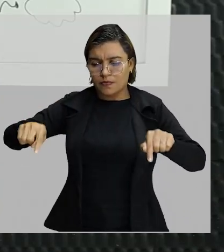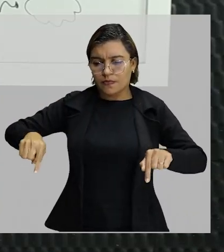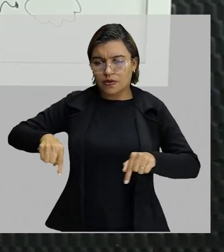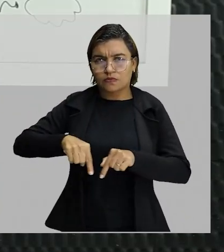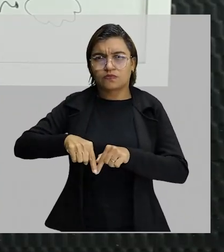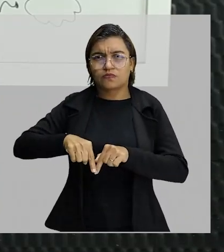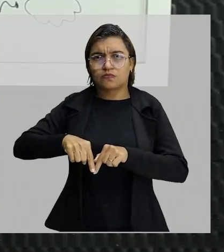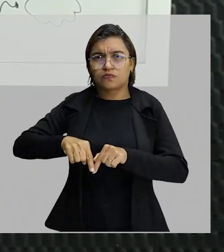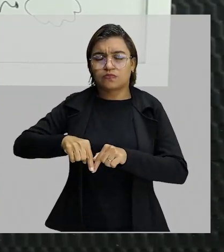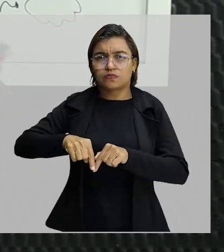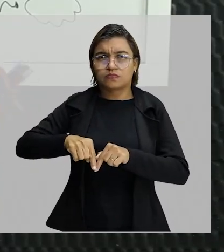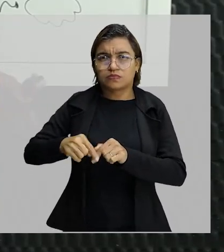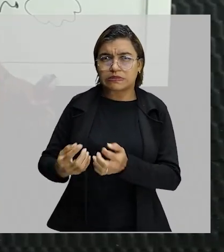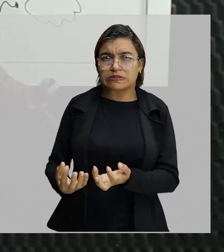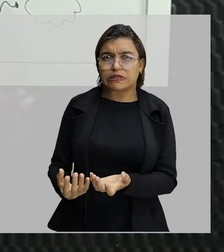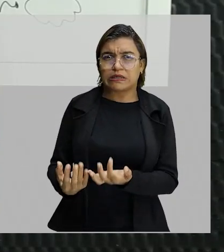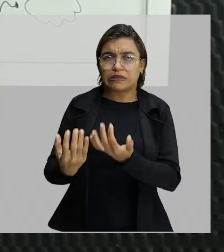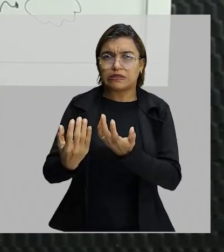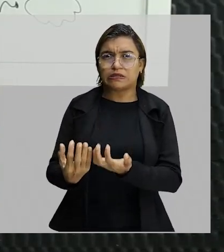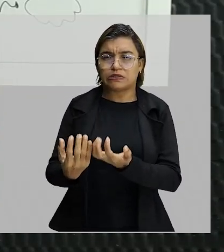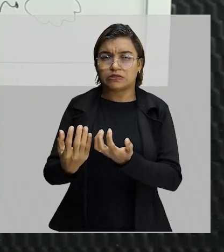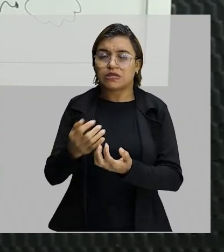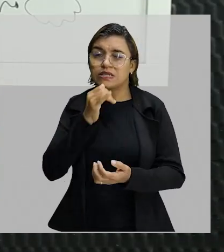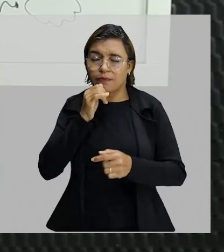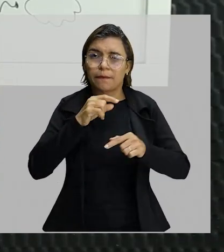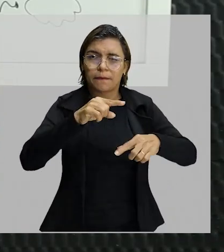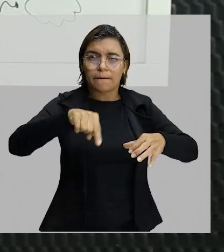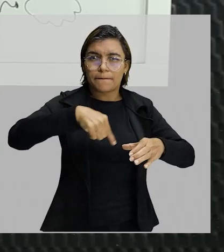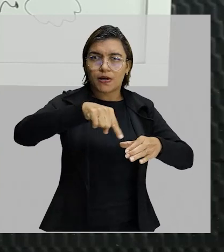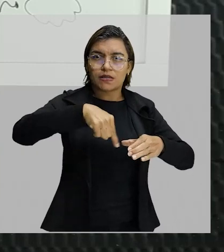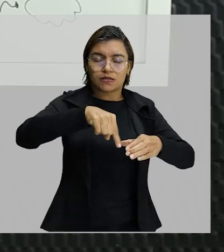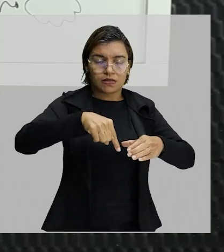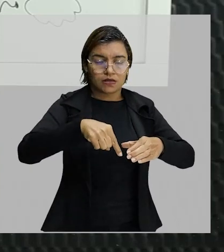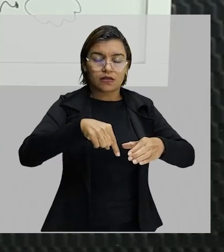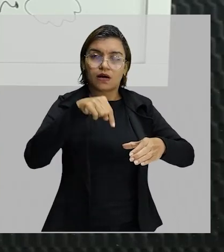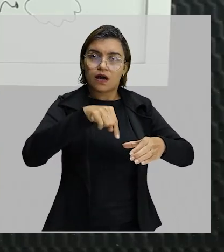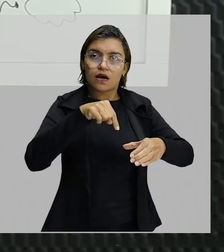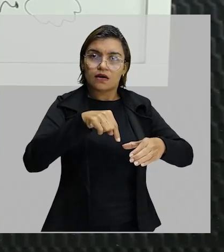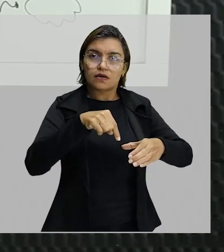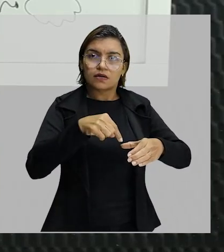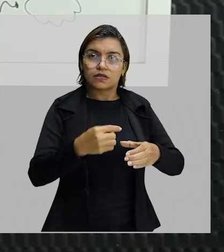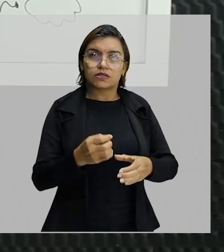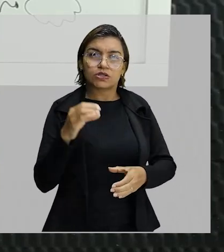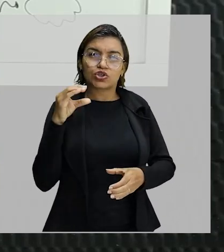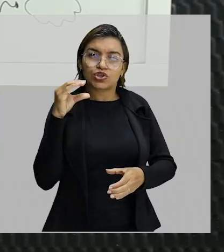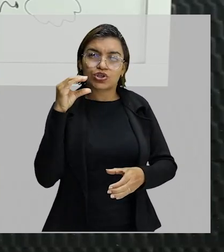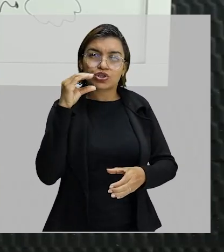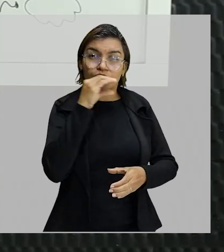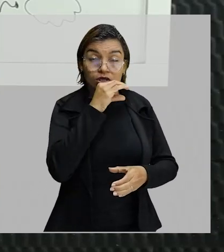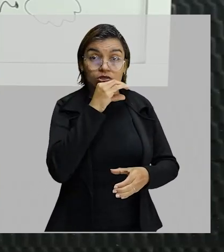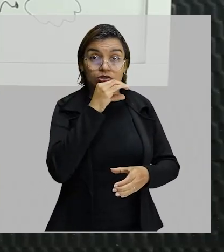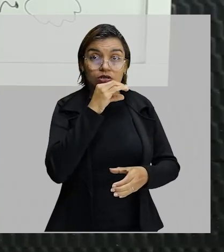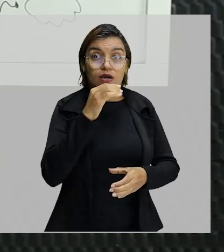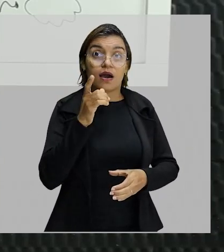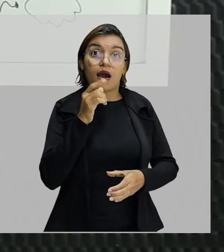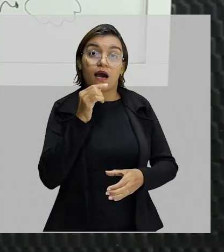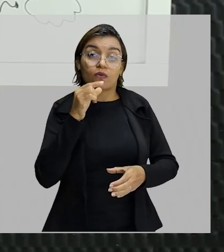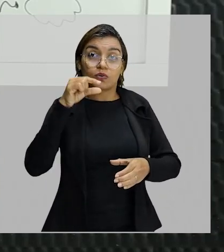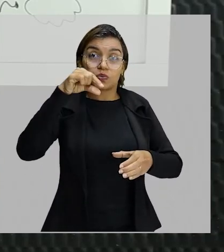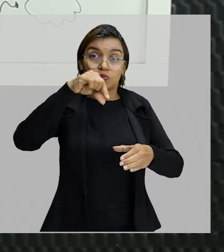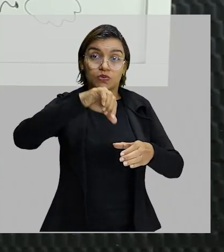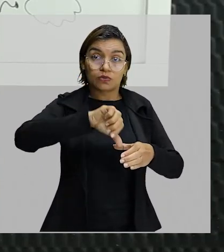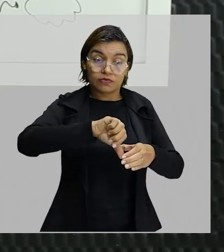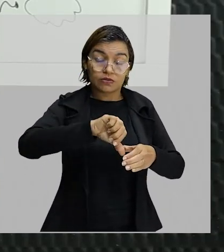né? Superaquecida, tirou do fogo, certo? E colocou água em cima. Então vai acontecer